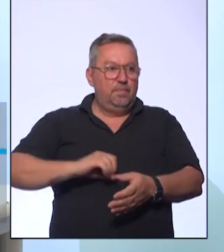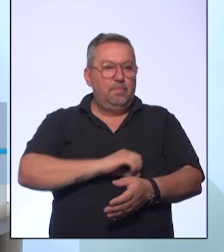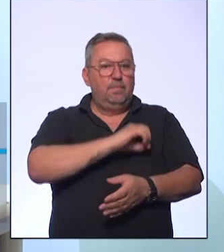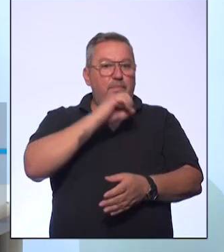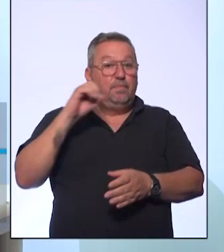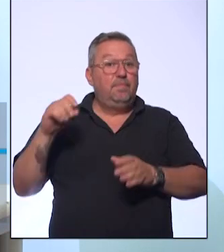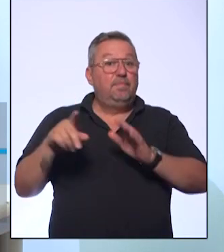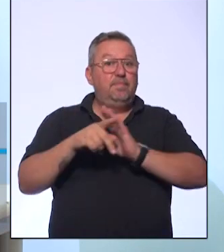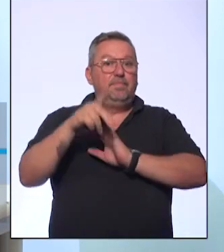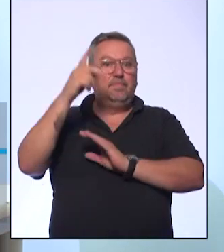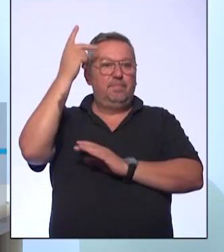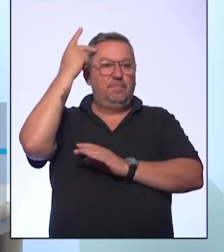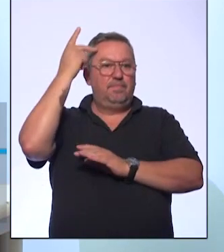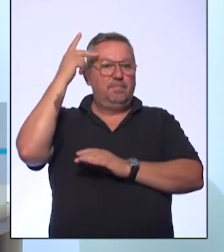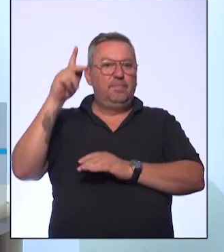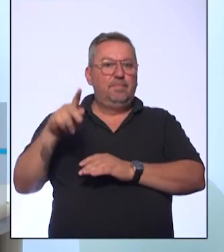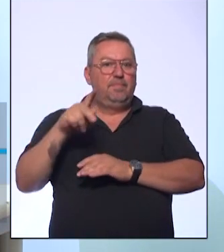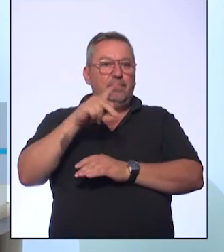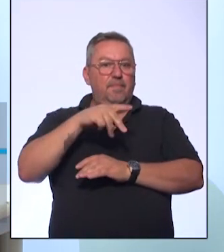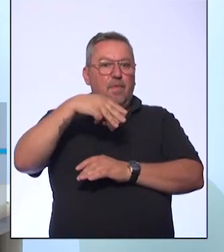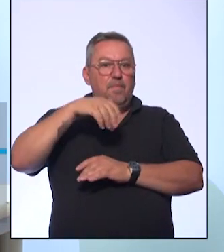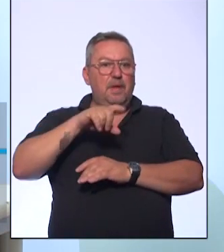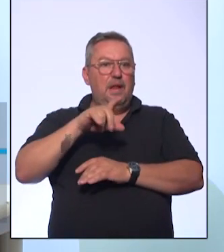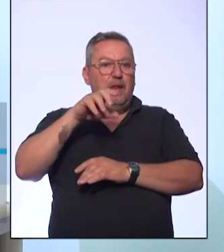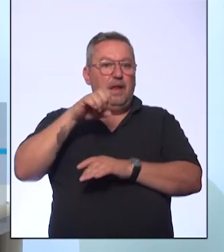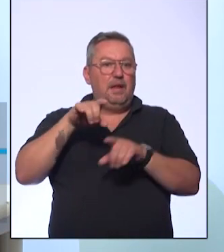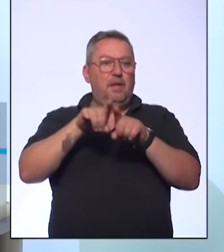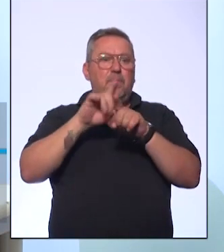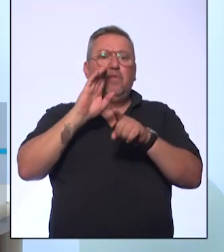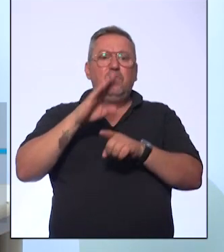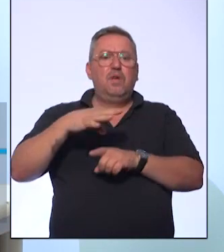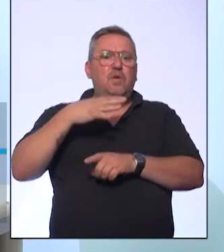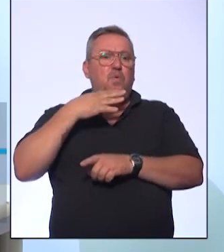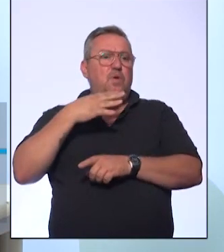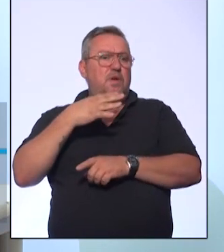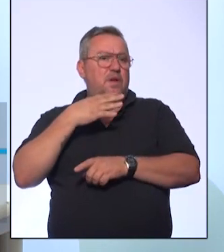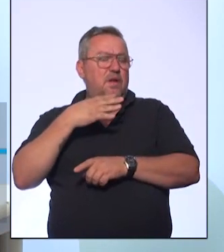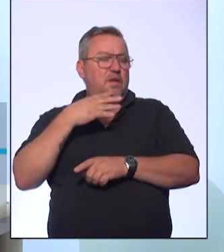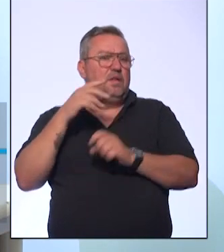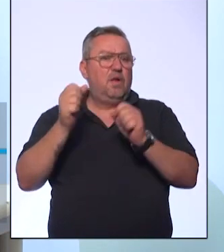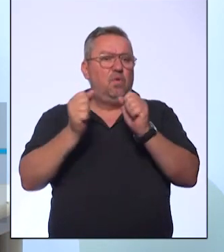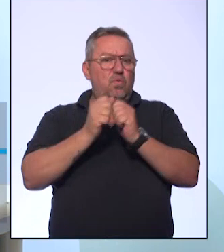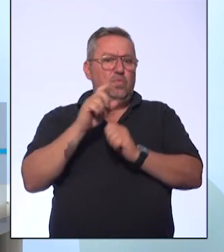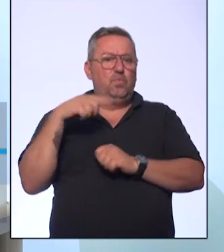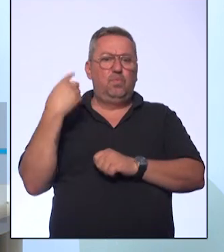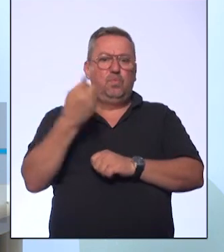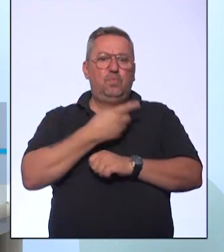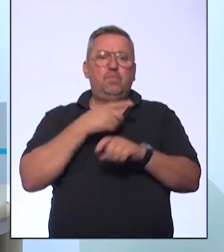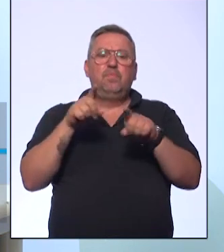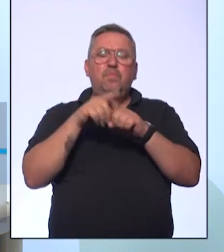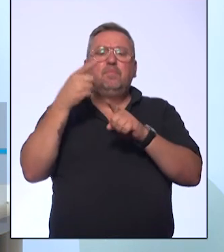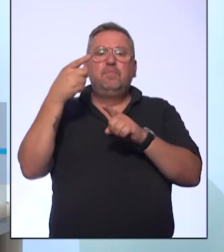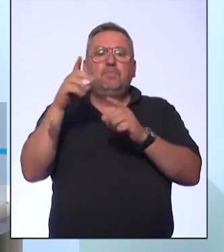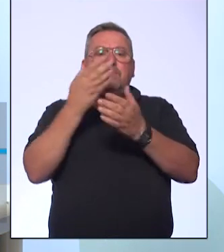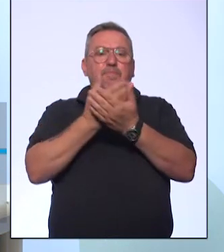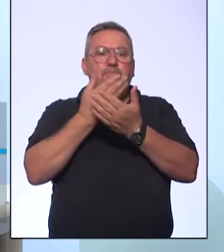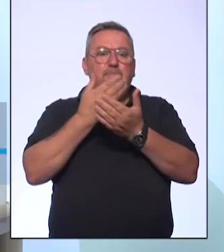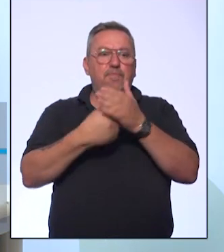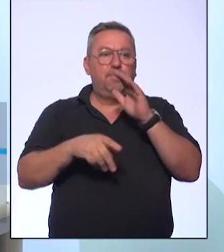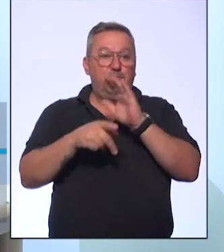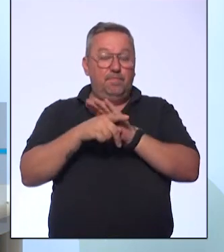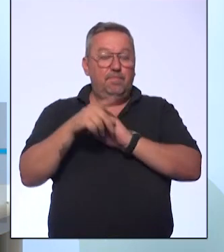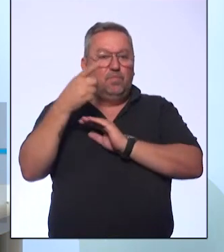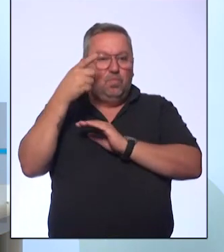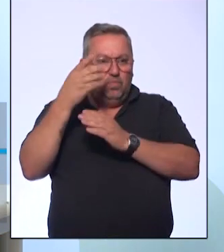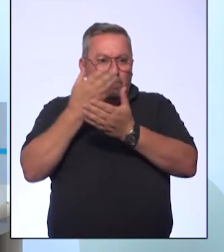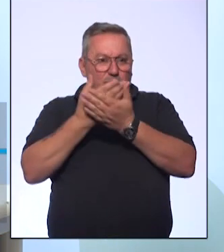São Paulo, a professora Milene Barbosa, que vocês já conhecem, que está com a gente aqui nas últimas aulas, na regência das